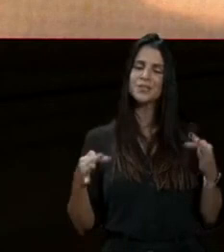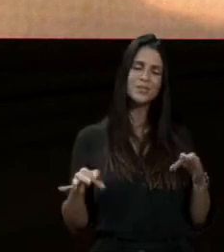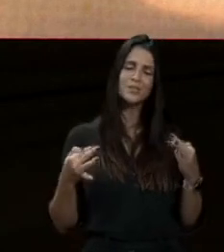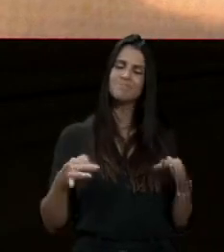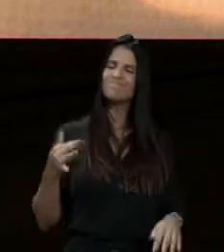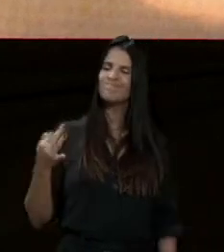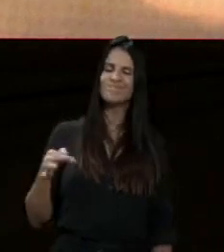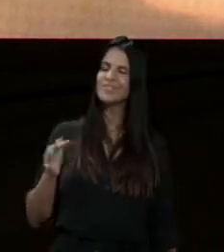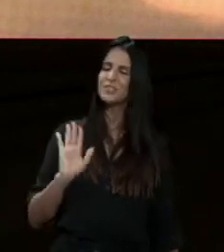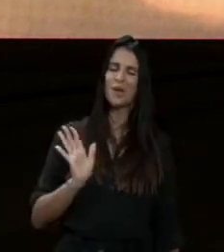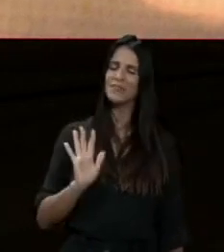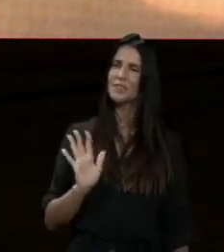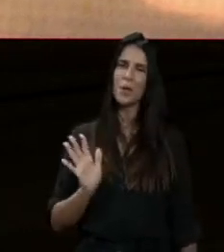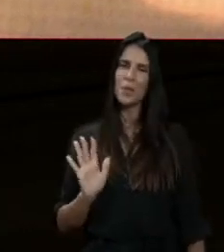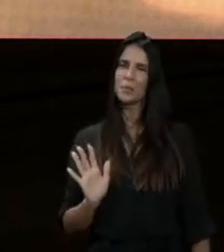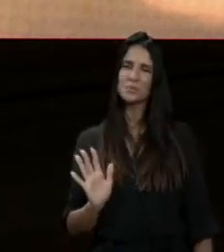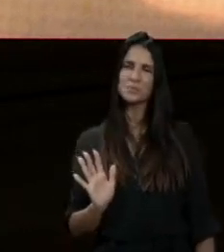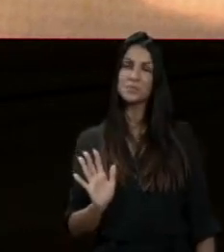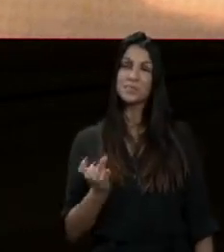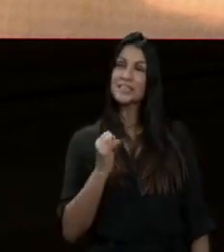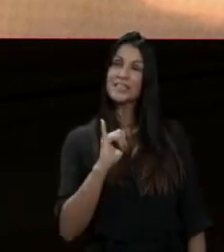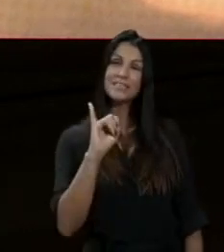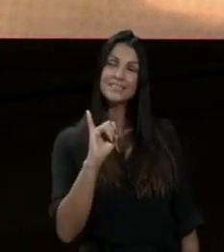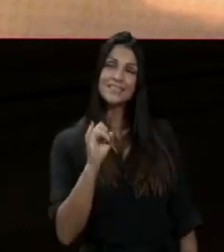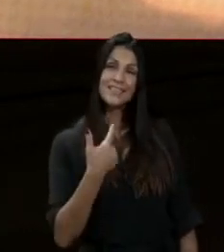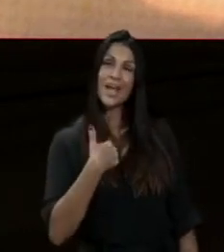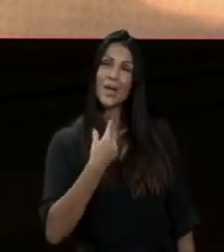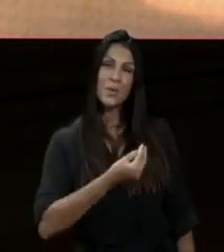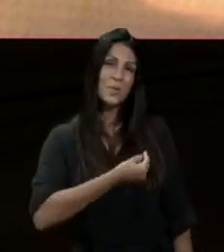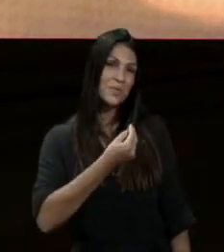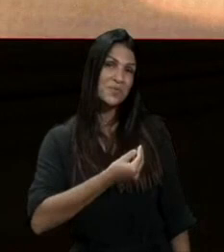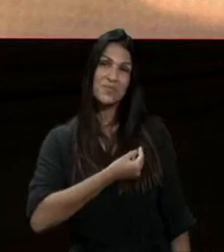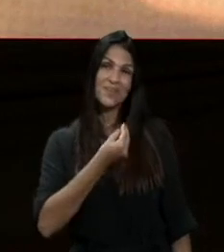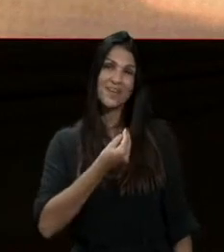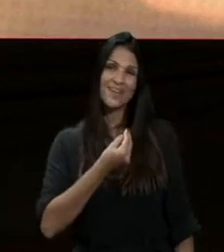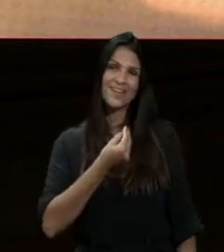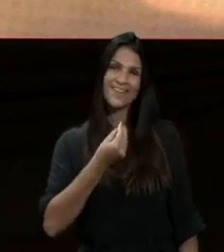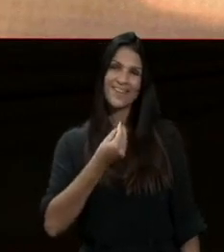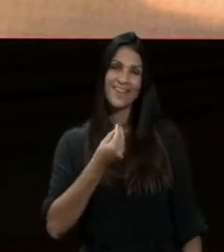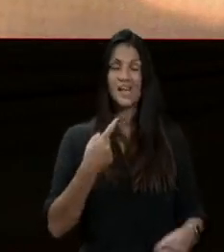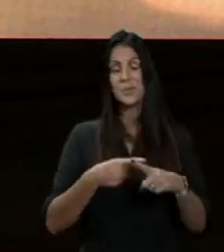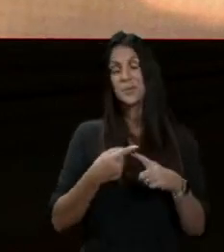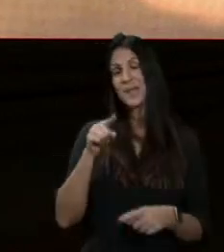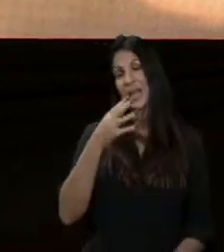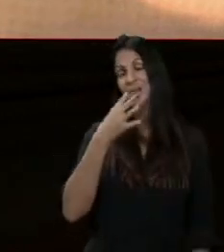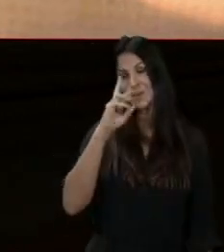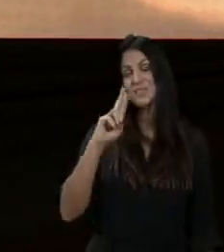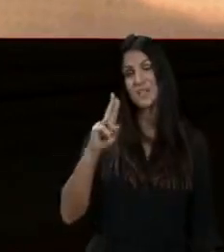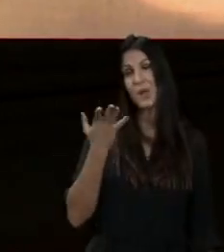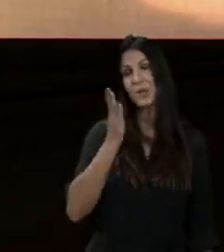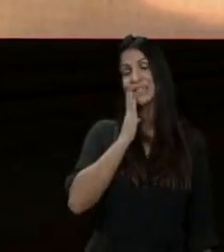não E se eu viver é porque eu só sabe que